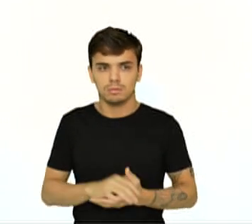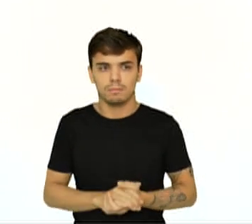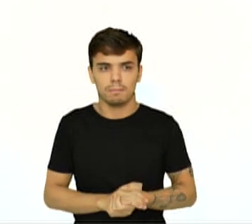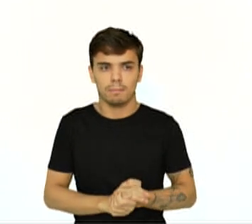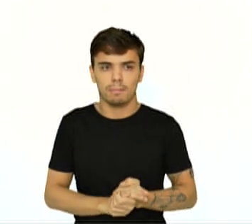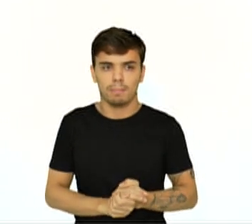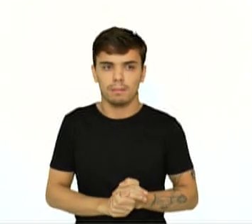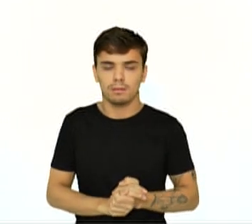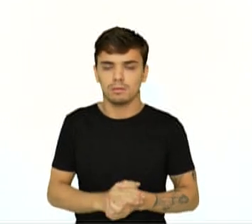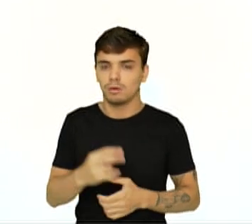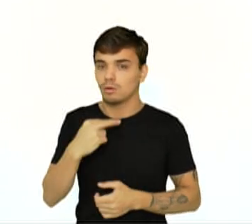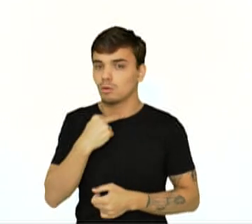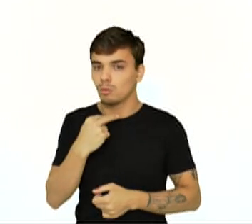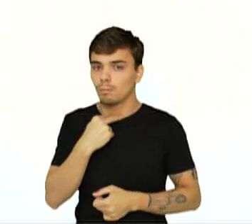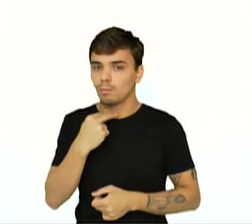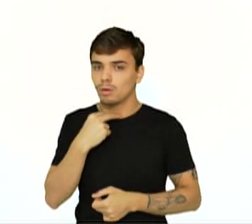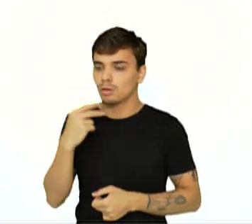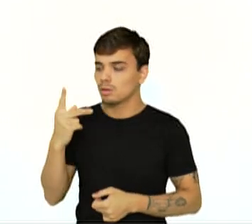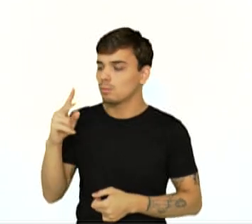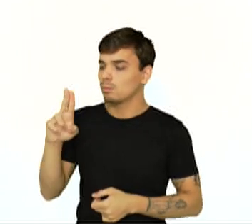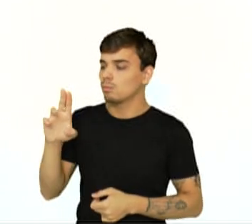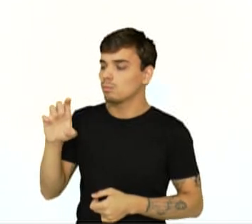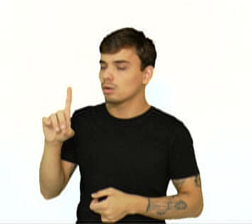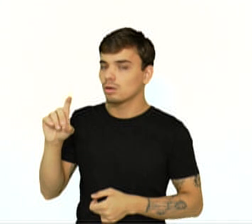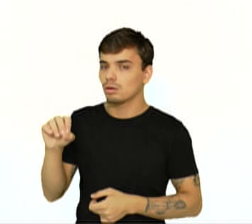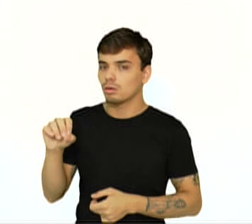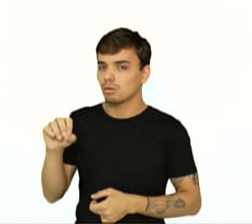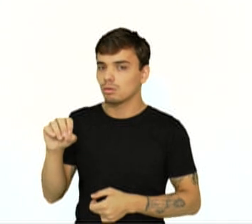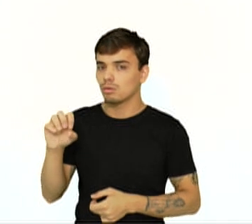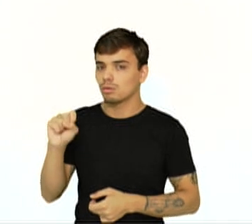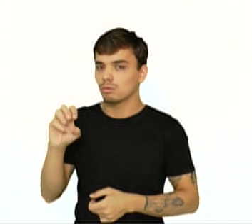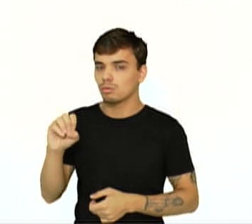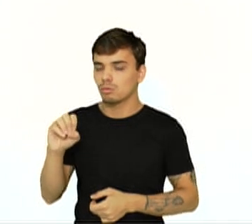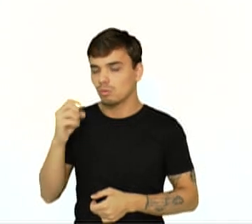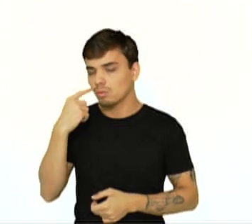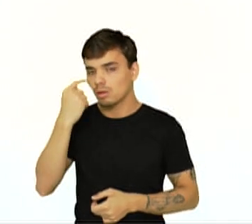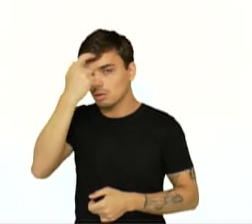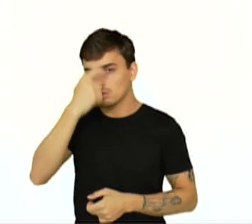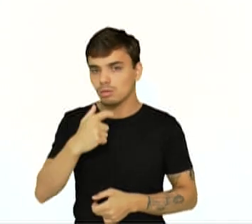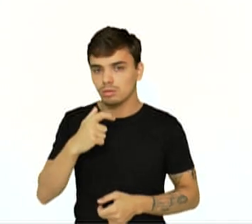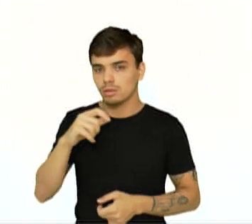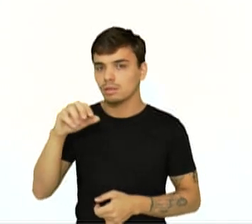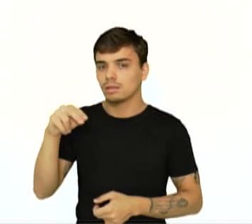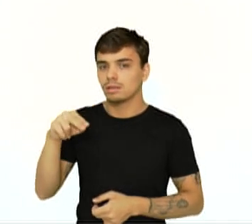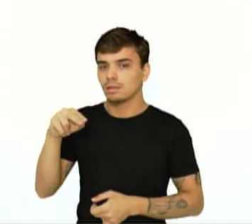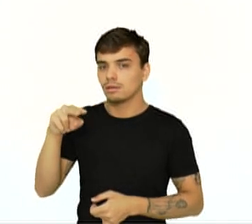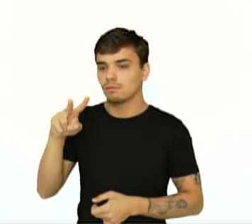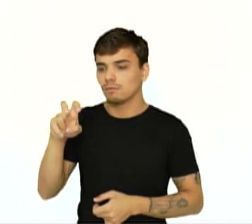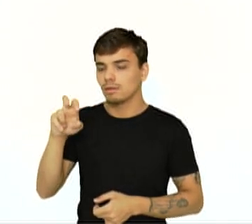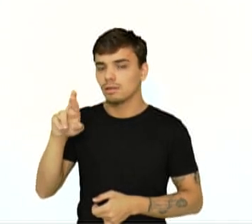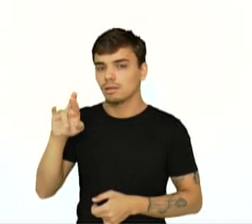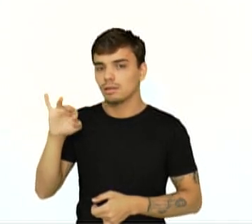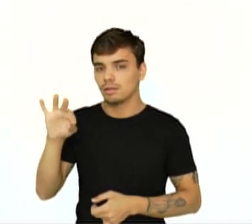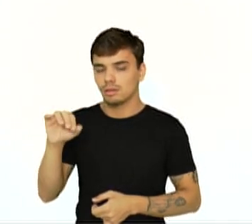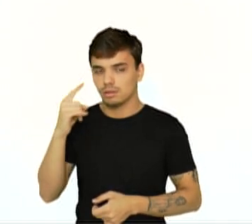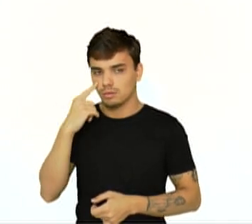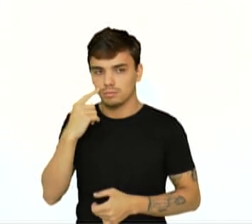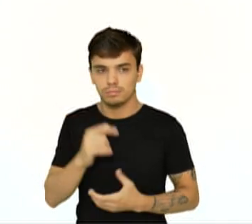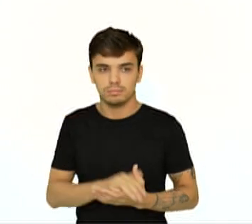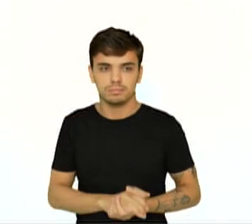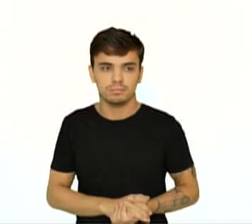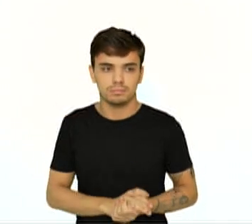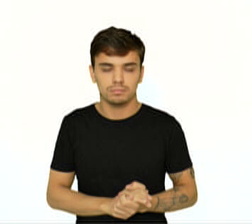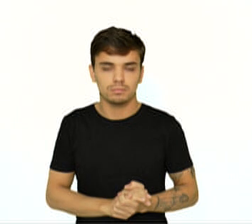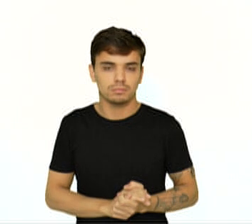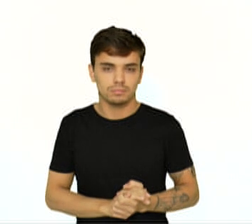não puedo tomar la sopa, sou uma viejita, né? Sou de idade, uma velhinha, de pulso